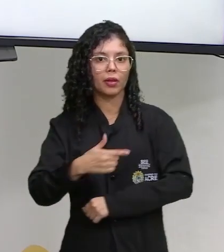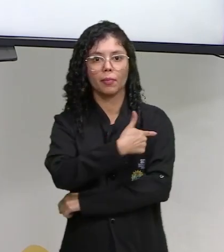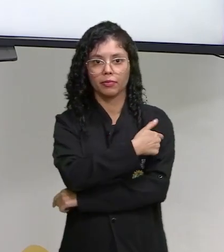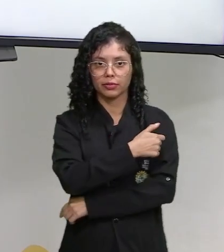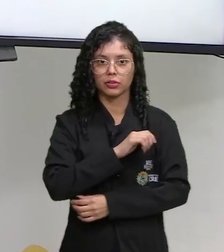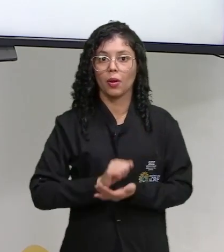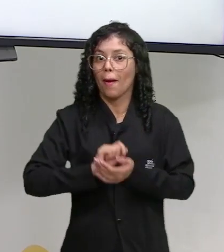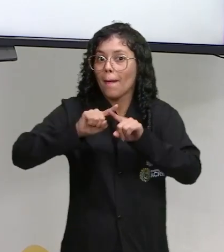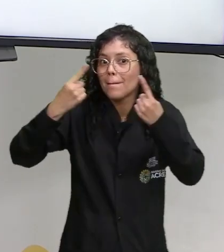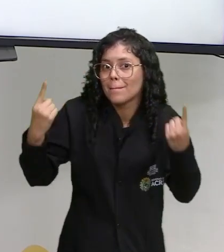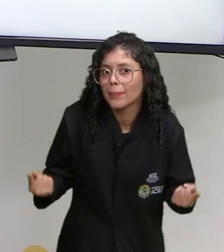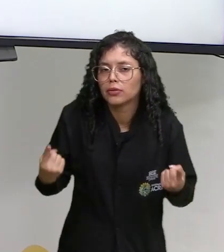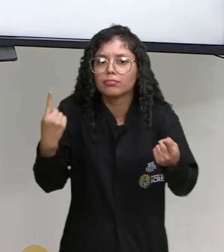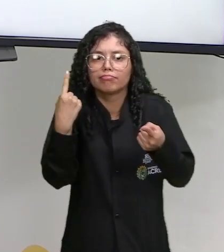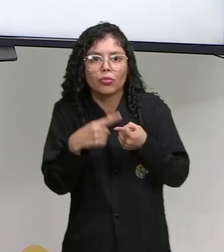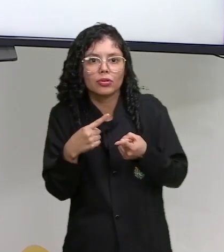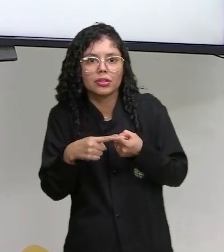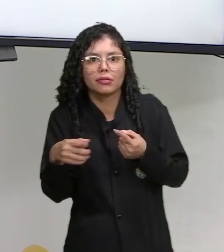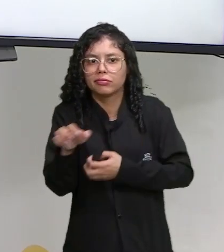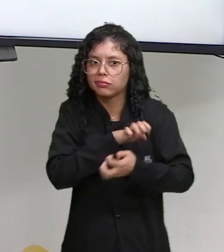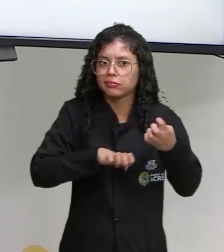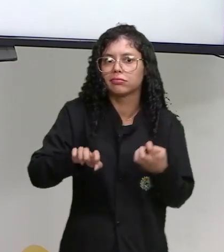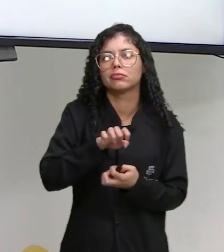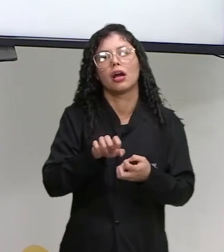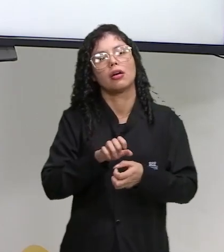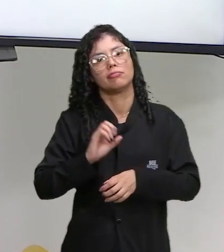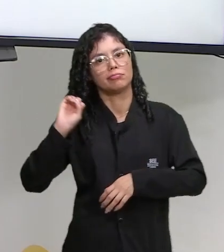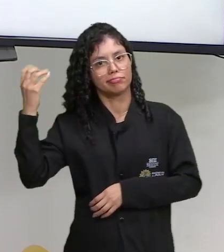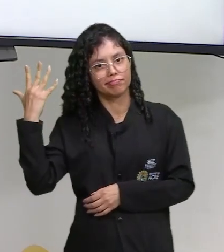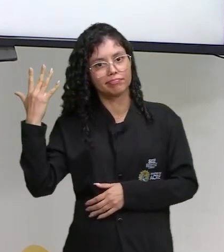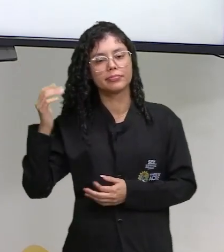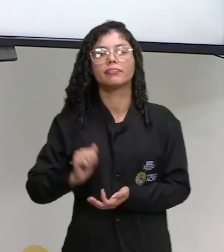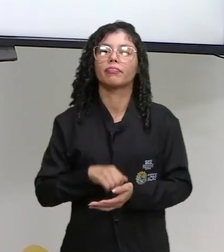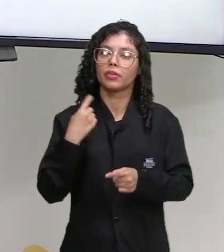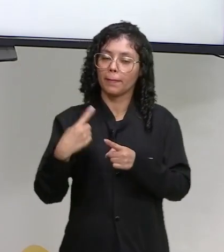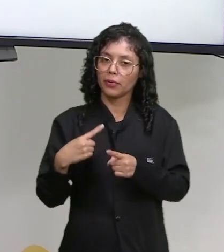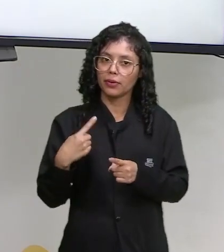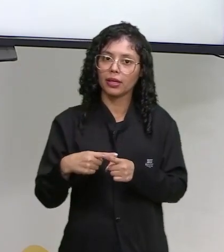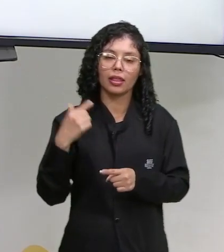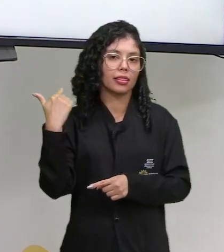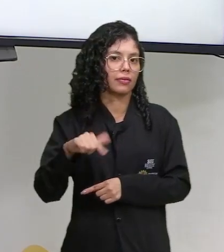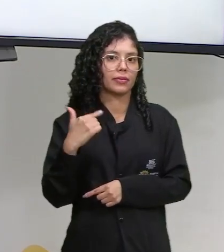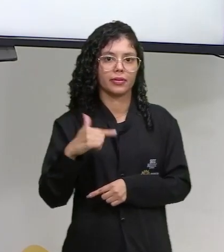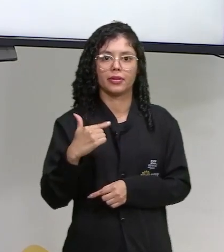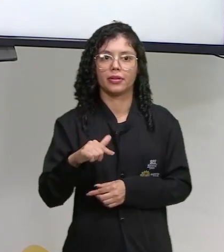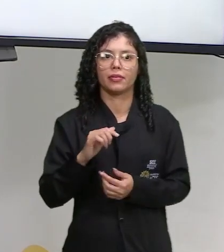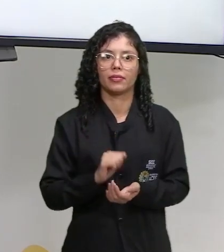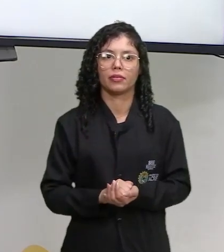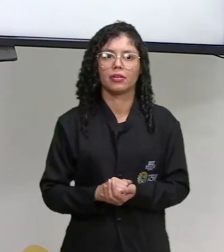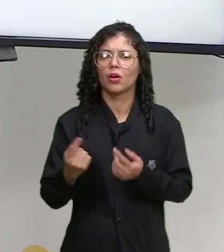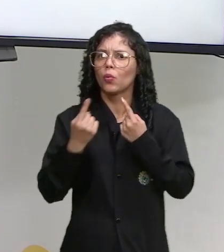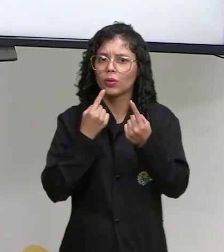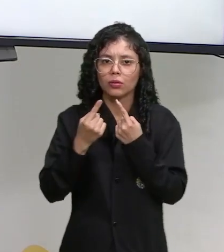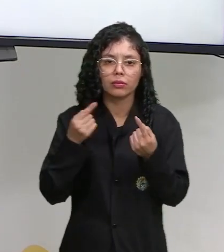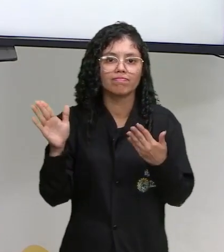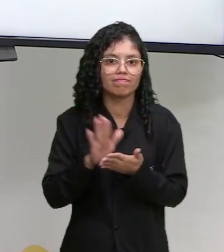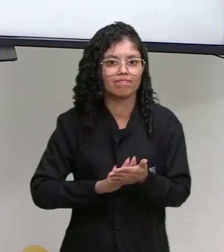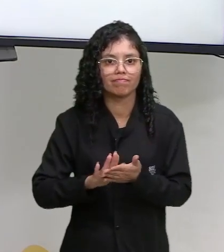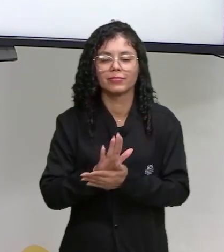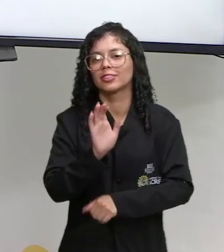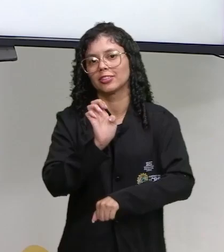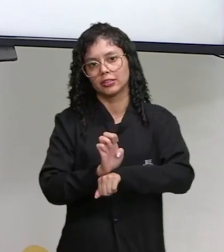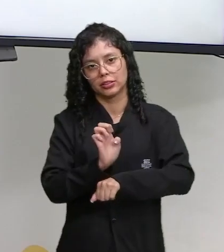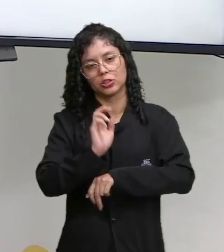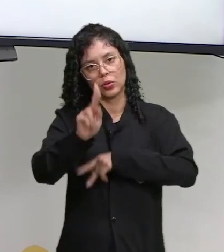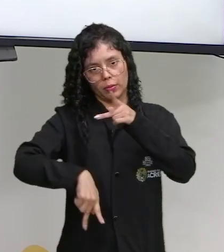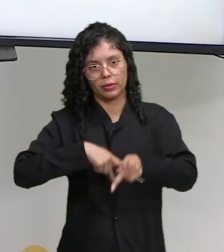vacinação. Mas por que a população se revolta com essa vacinação? Simplesmente porque não houve nenhuma comunicação do Estado